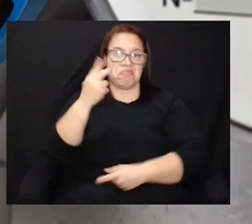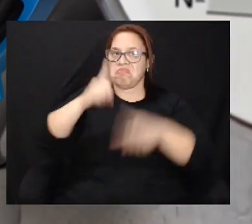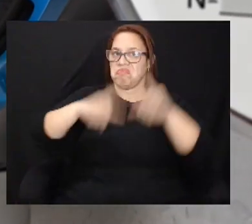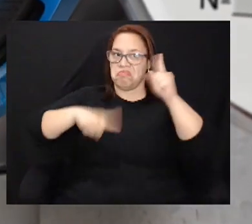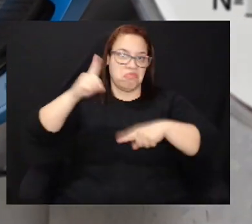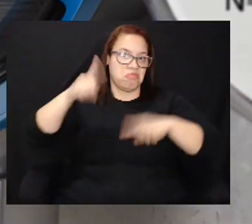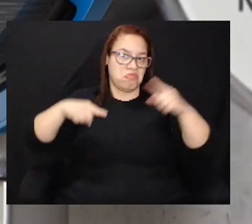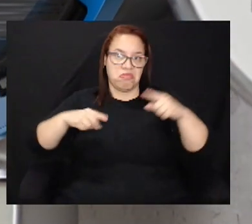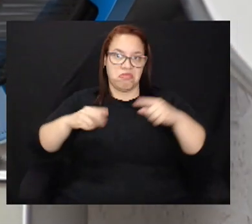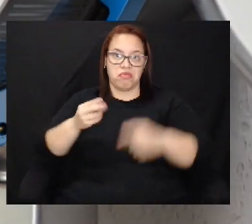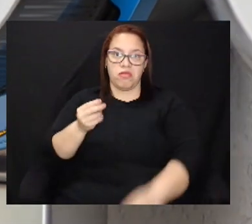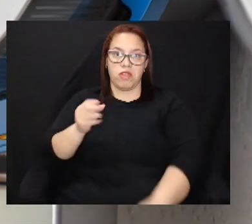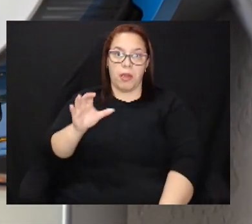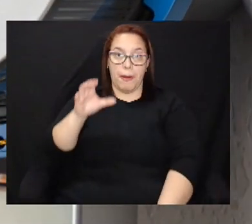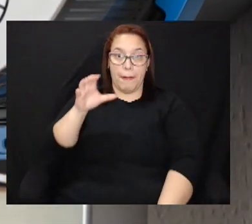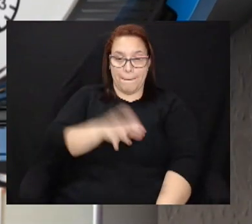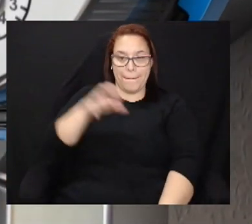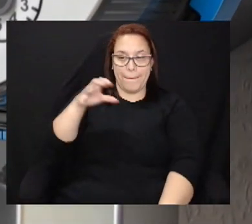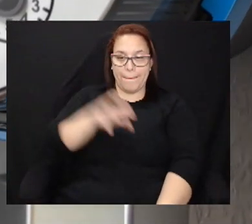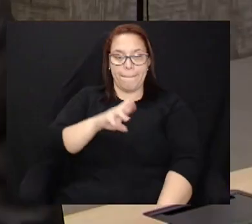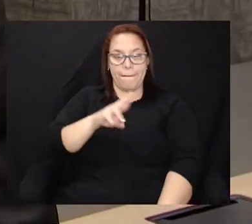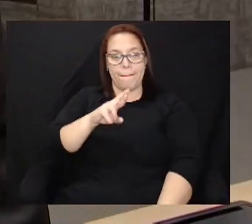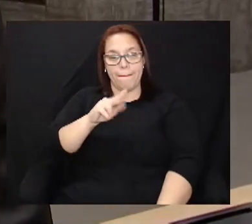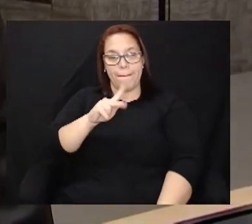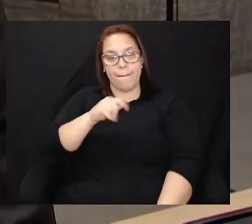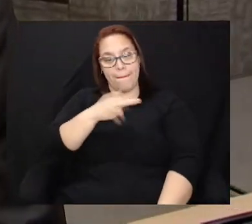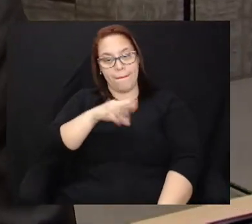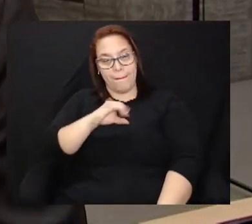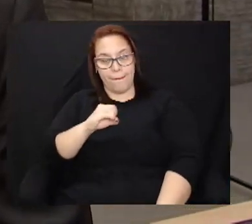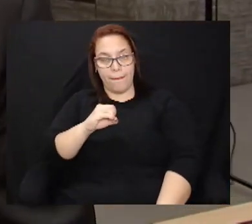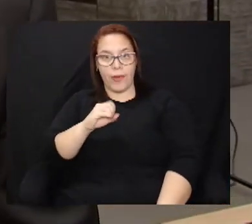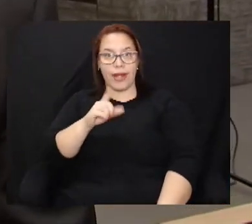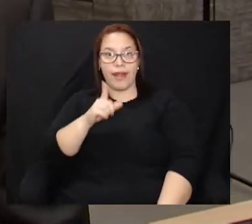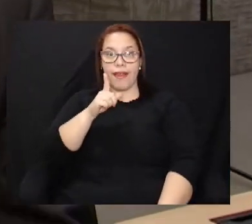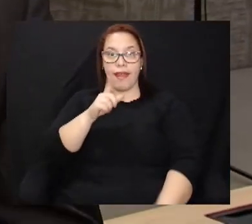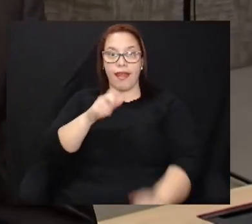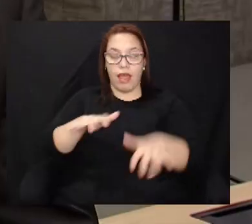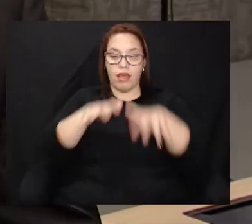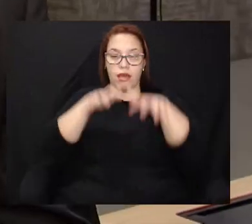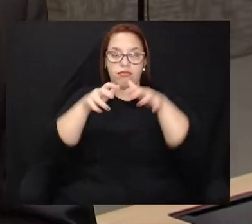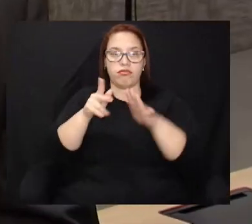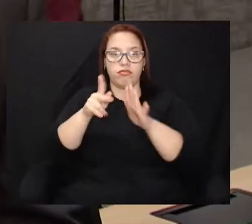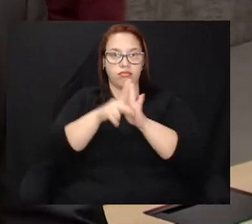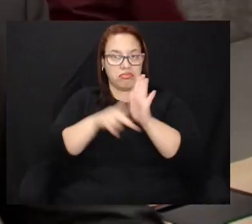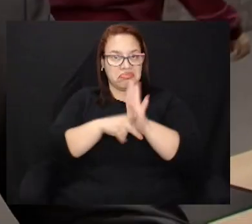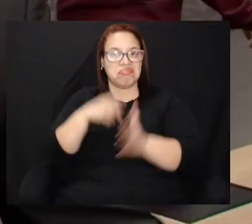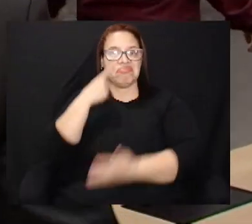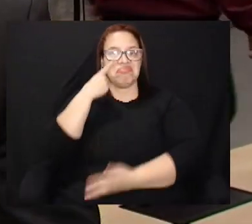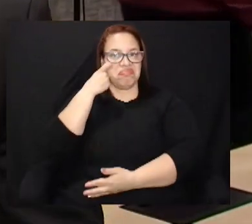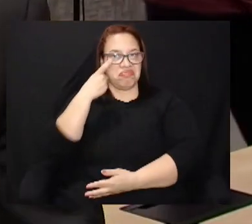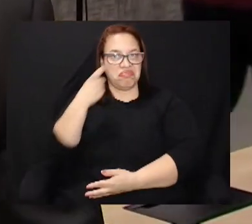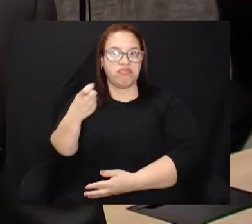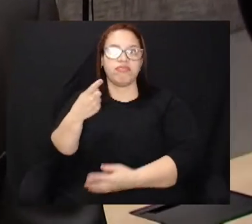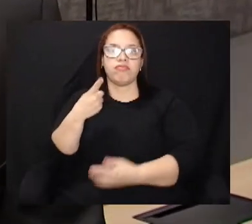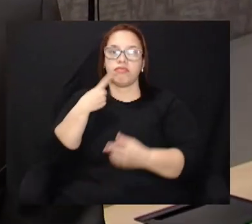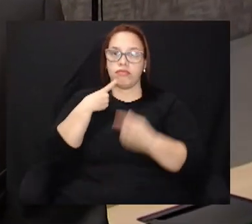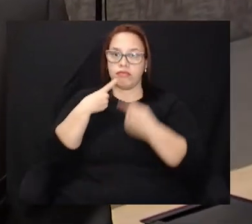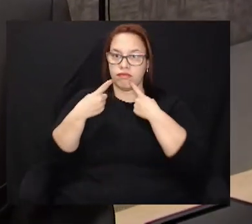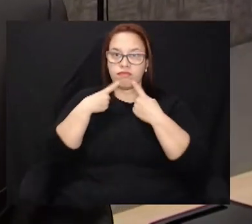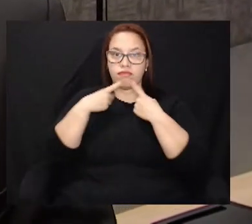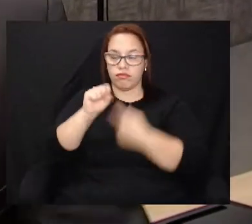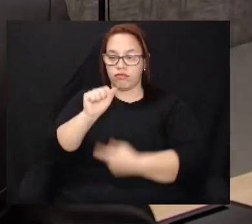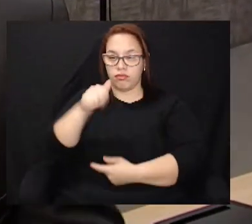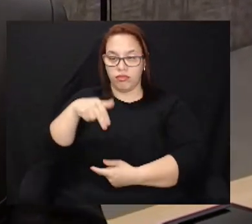pressão, haja acúmulo de ar nas tubulações. Esse projeto muito bacana, muito interessante, que a gente veio dialogando com a Sanasa. A gente sabe